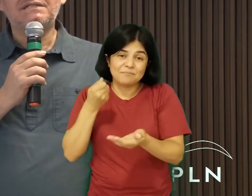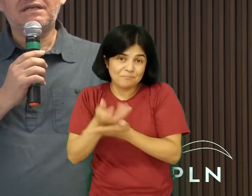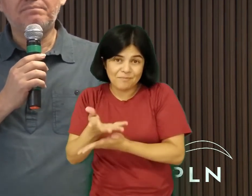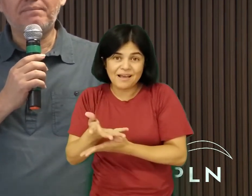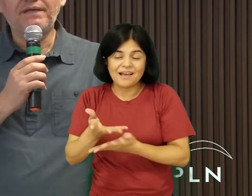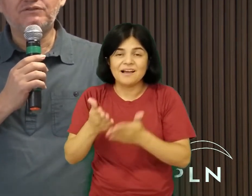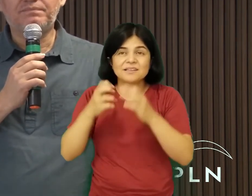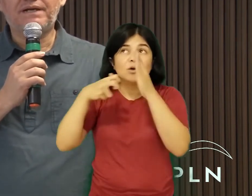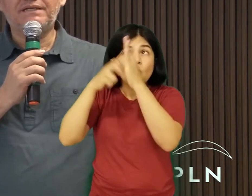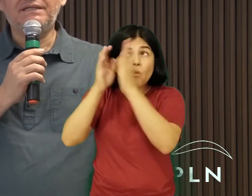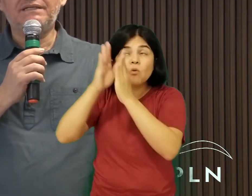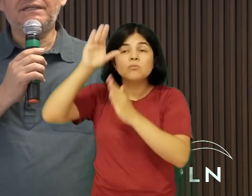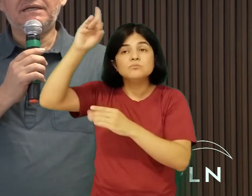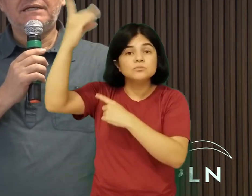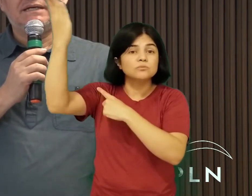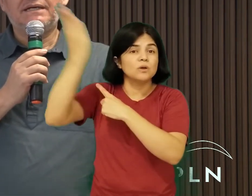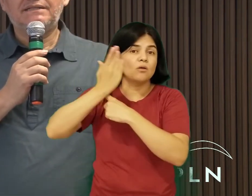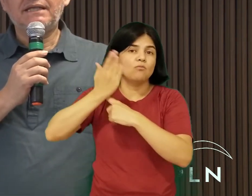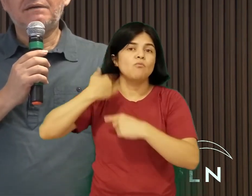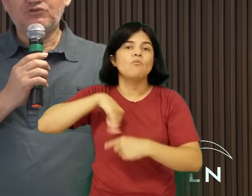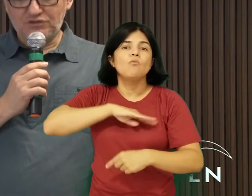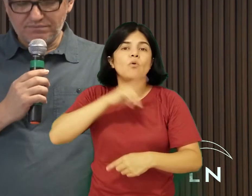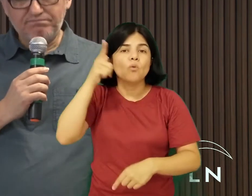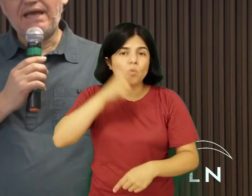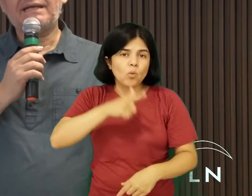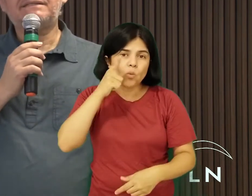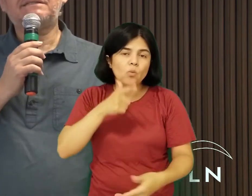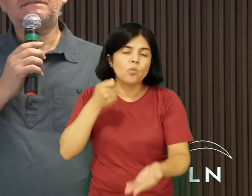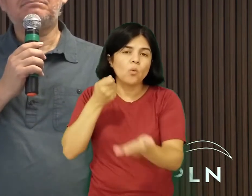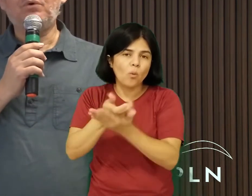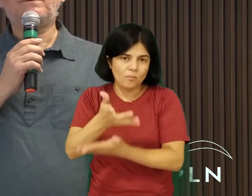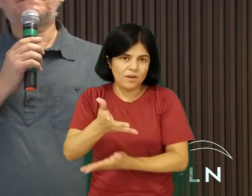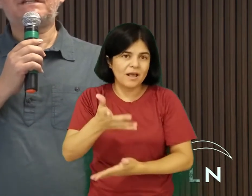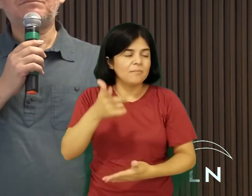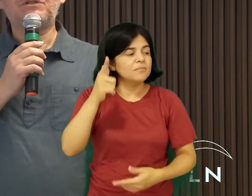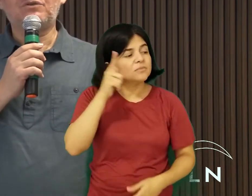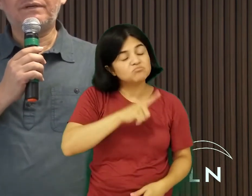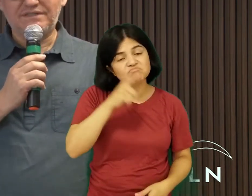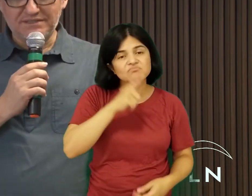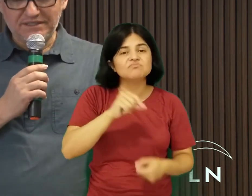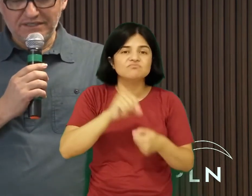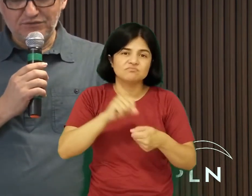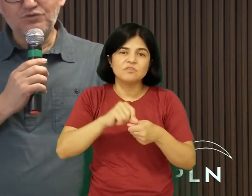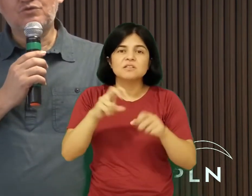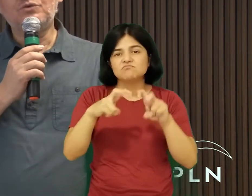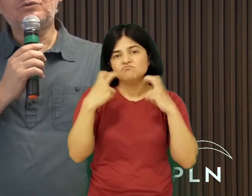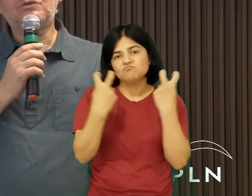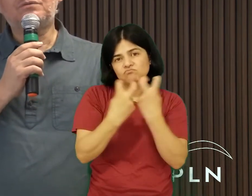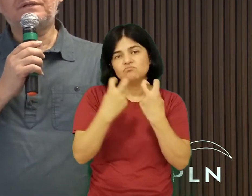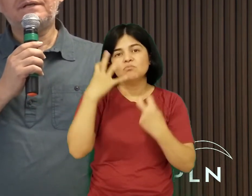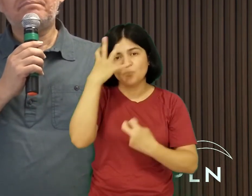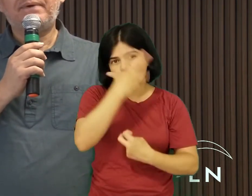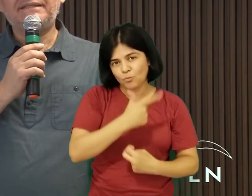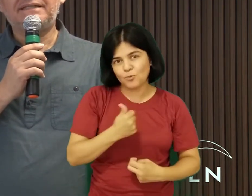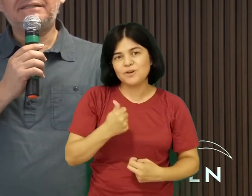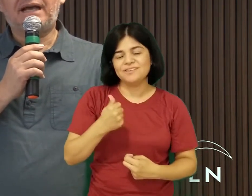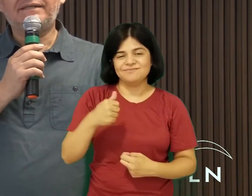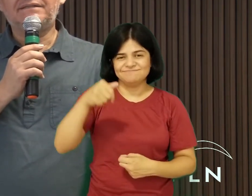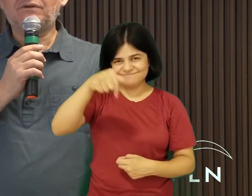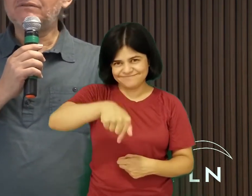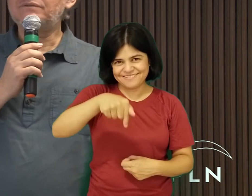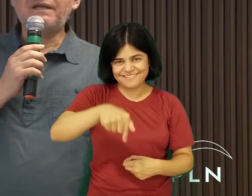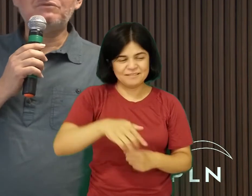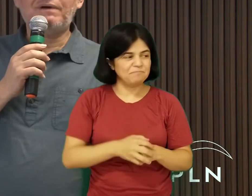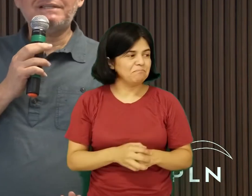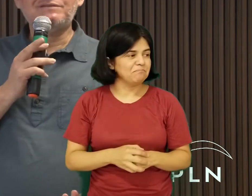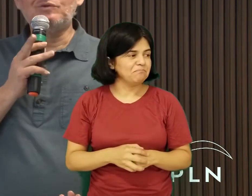adquirir esses equipamentos para que tenhamos boas transmissões dos cultos presenciais.